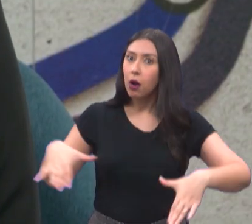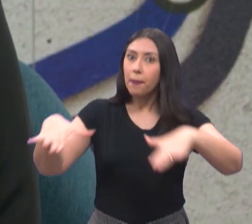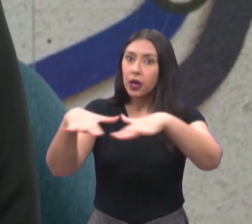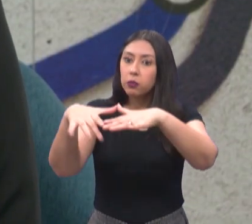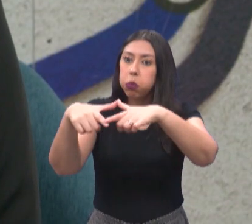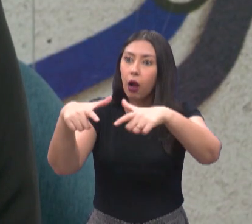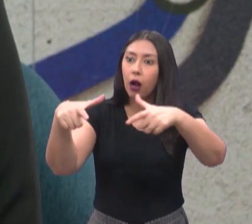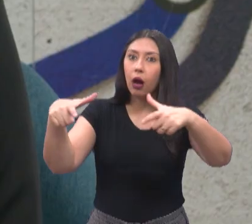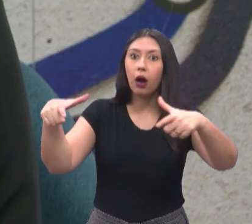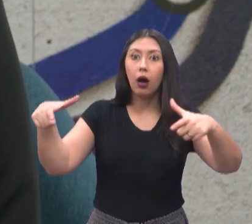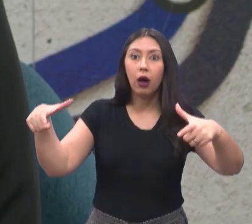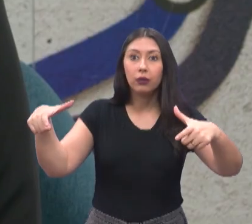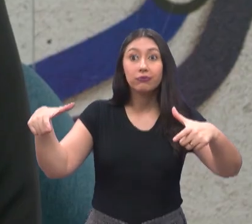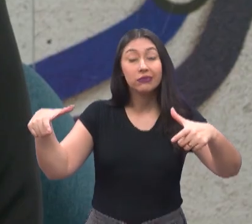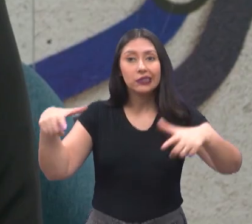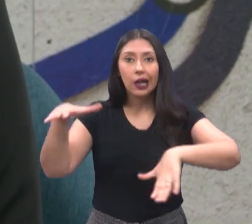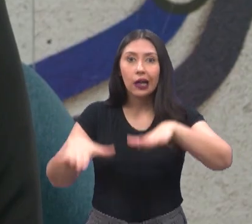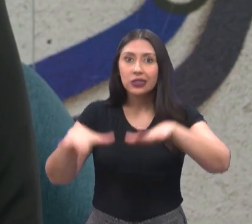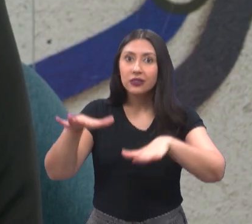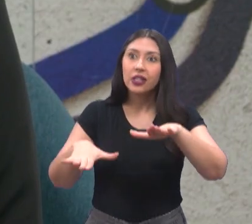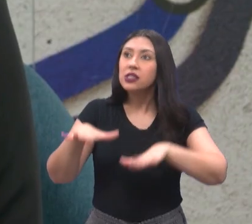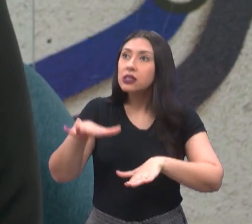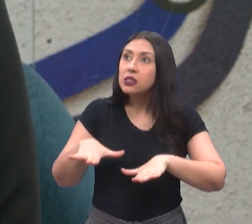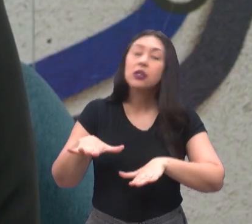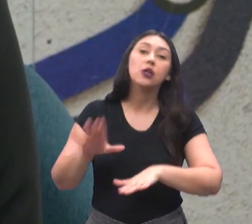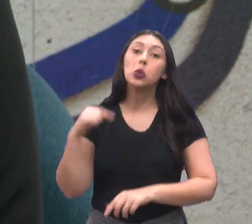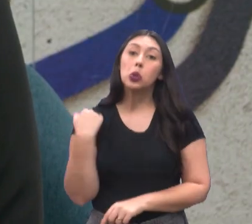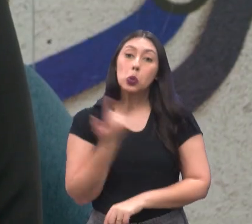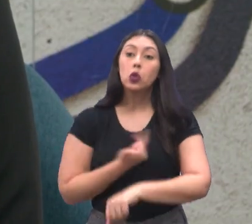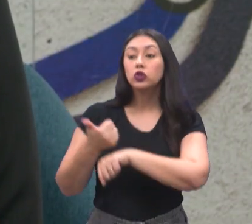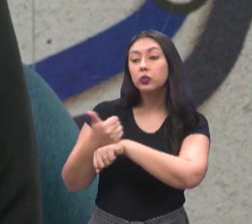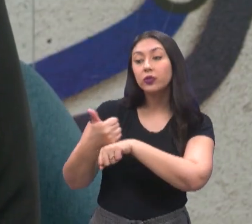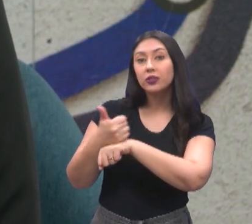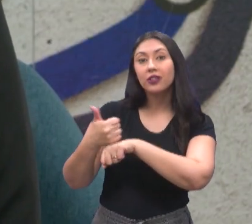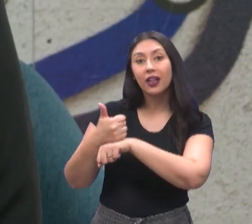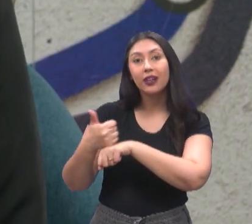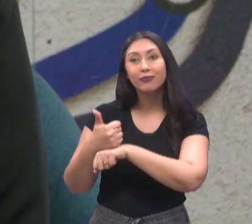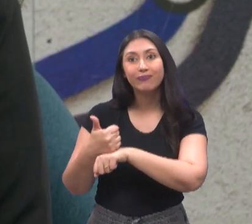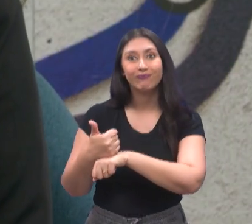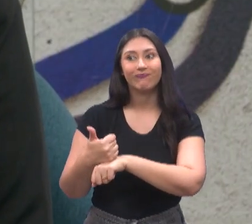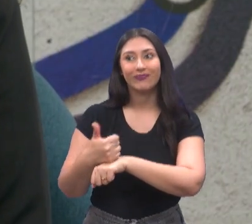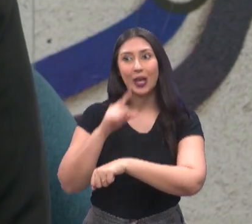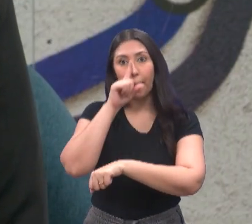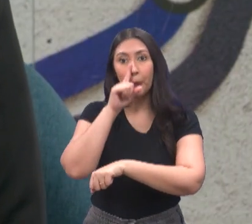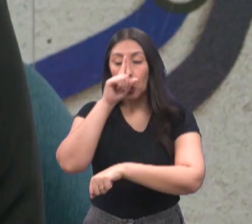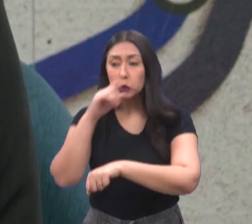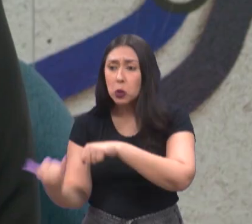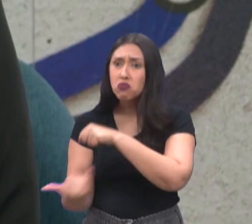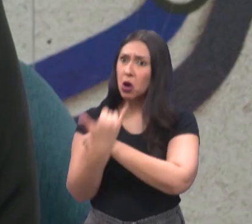né? E às vezes a gente, como profissional, também pode ser enganado de alguma